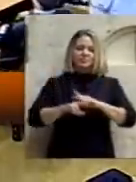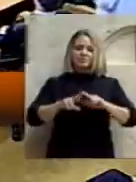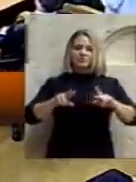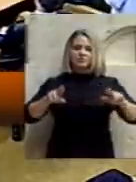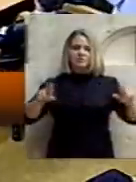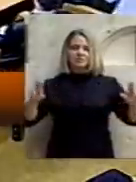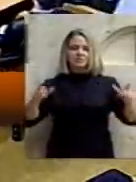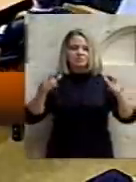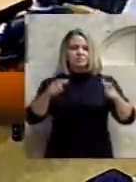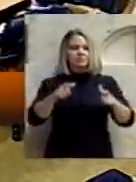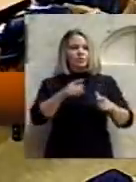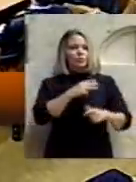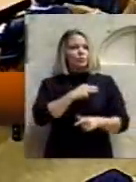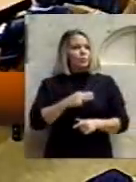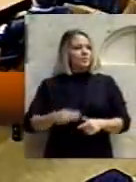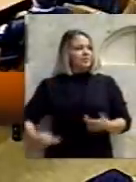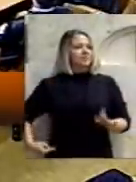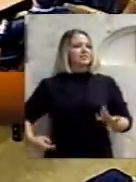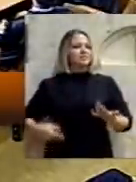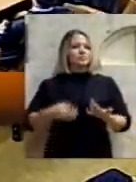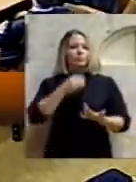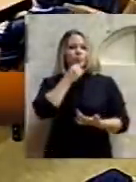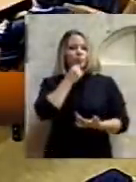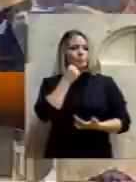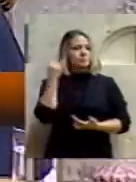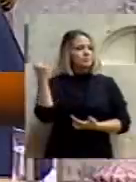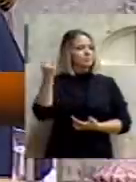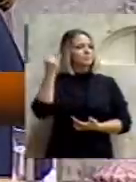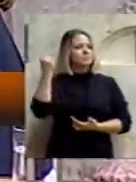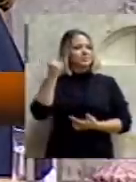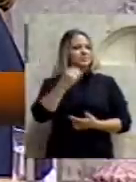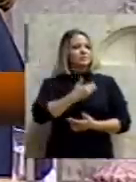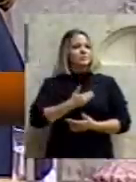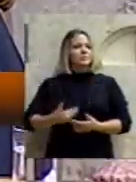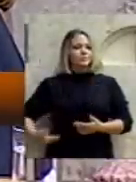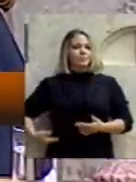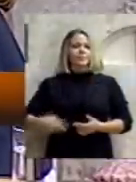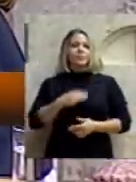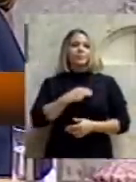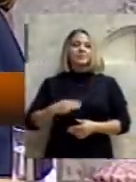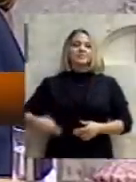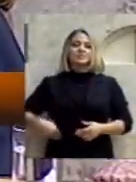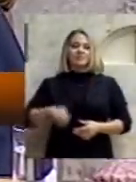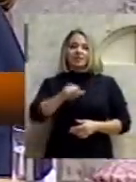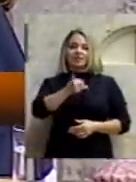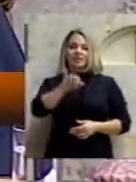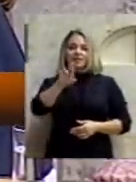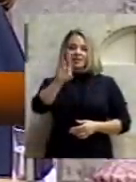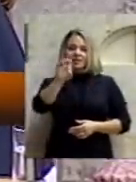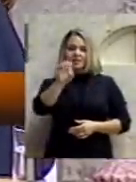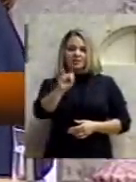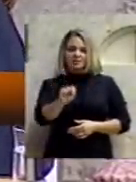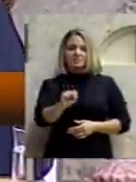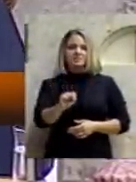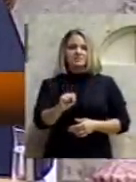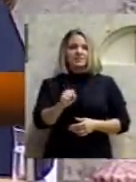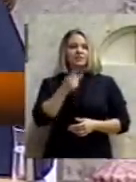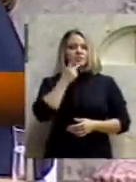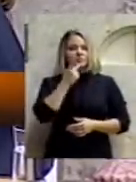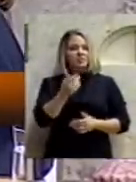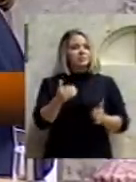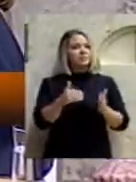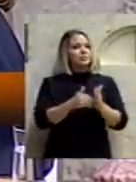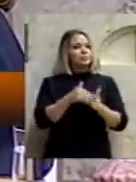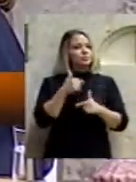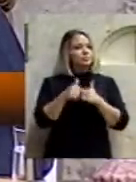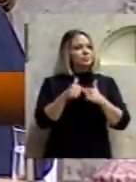grandes magistrados e notáveis homens públicos, o ministro Aires Brito. Como assinalei na última